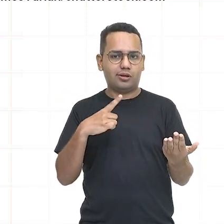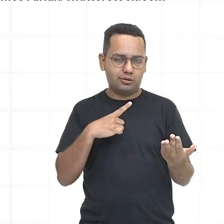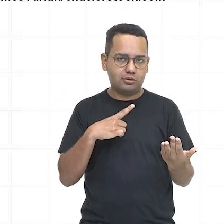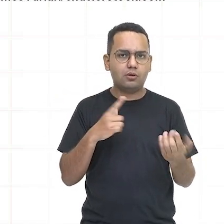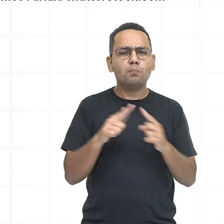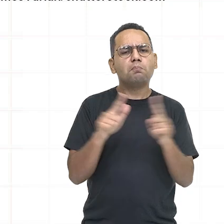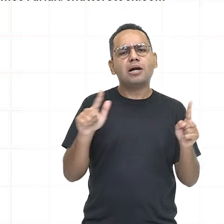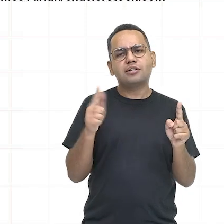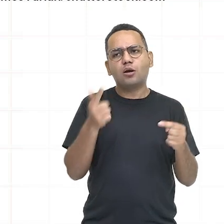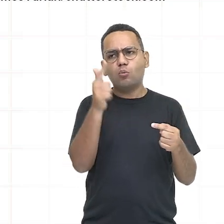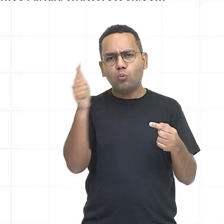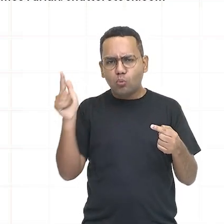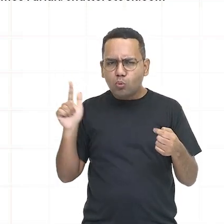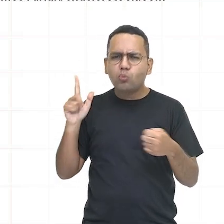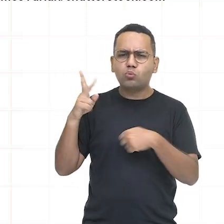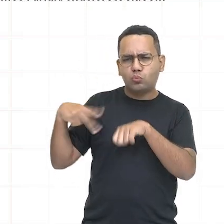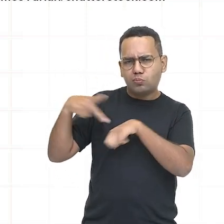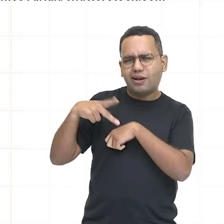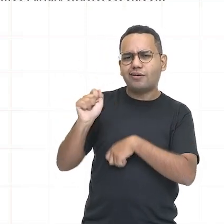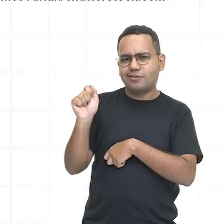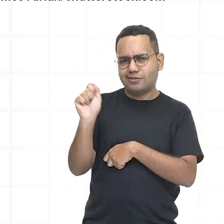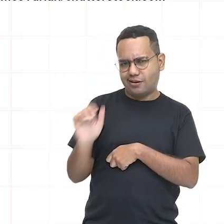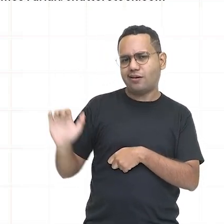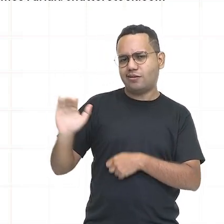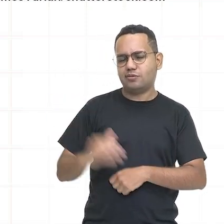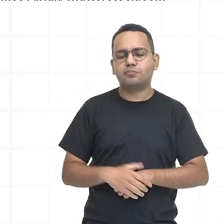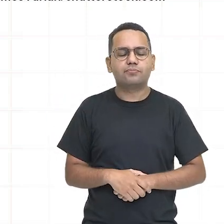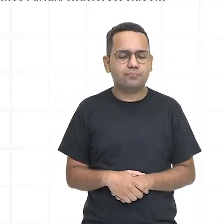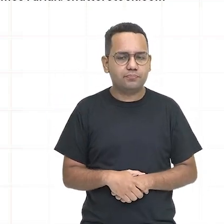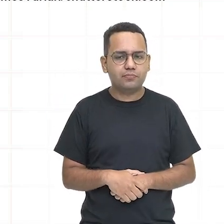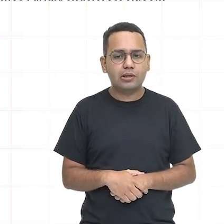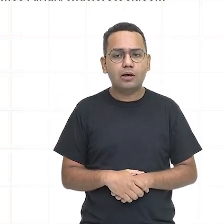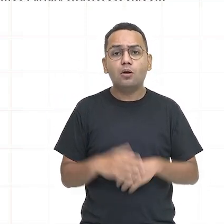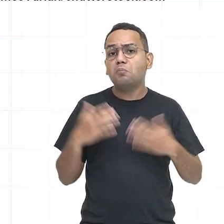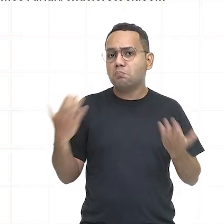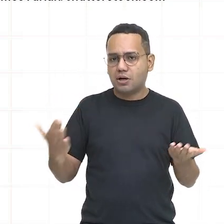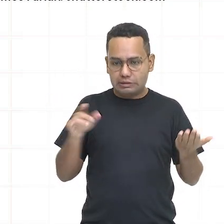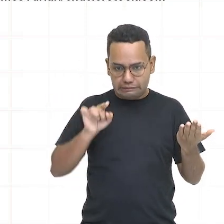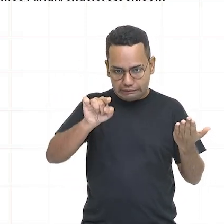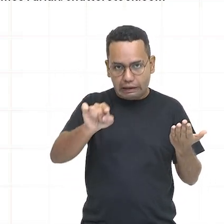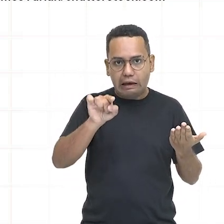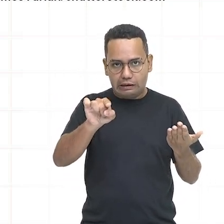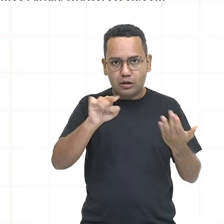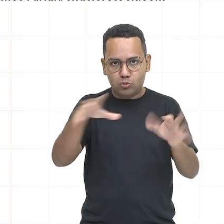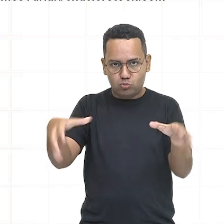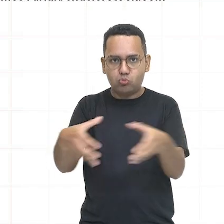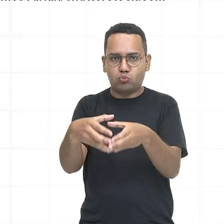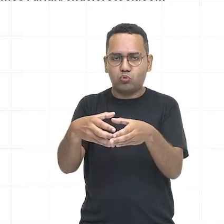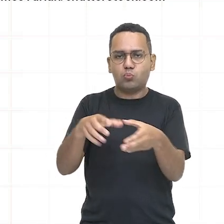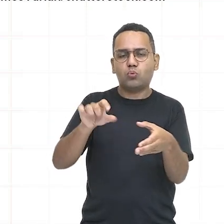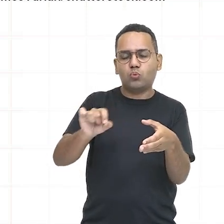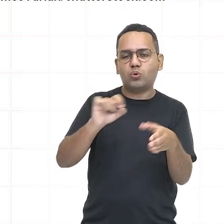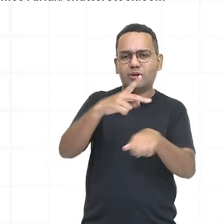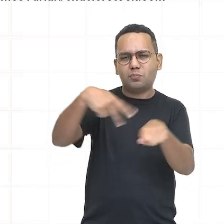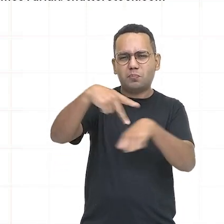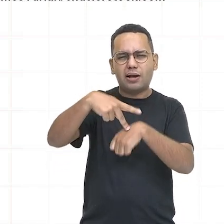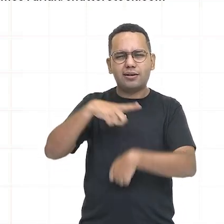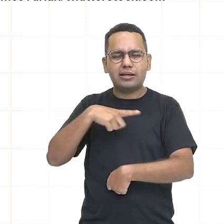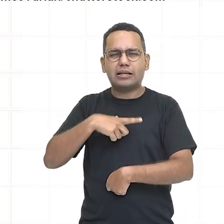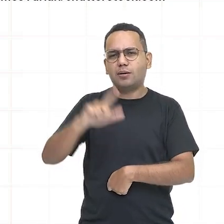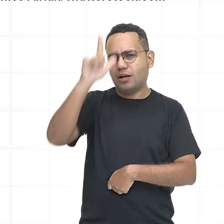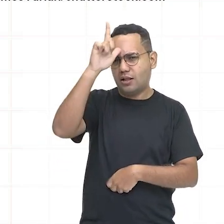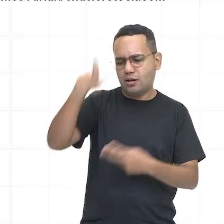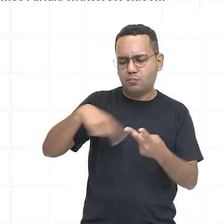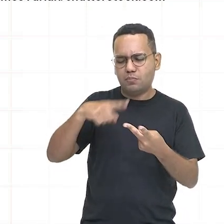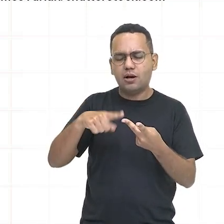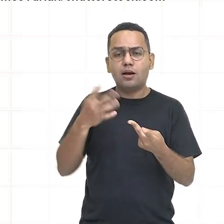outros países do continente asiático, tá? Mas esses países, né, como a Alemanha, a França, a